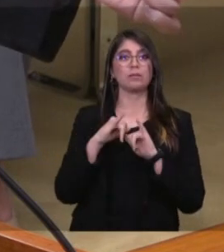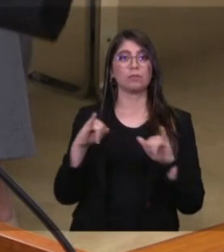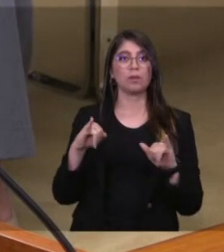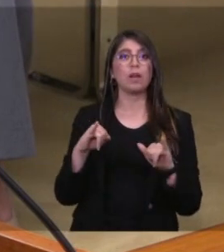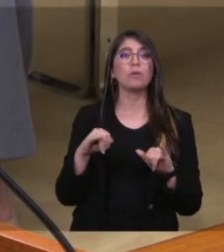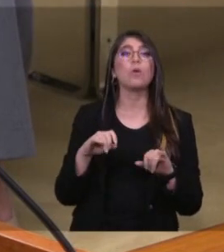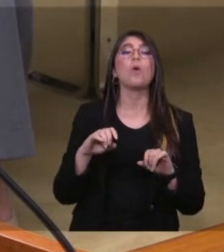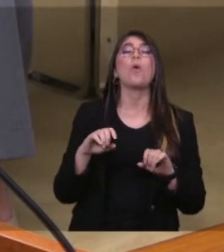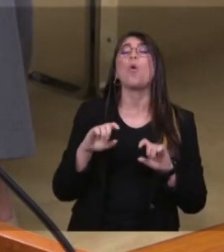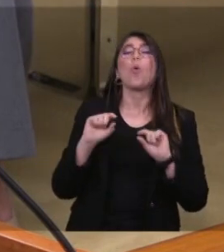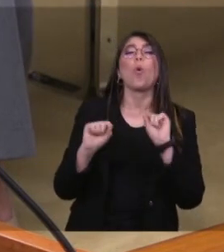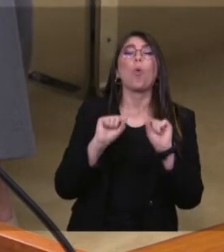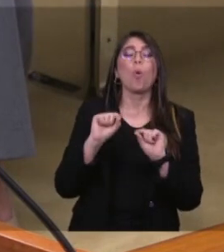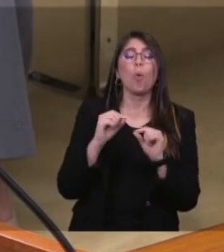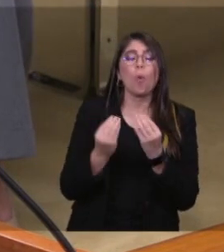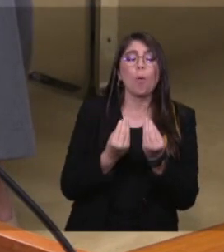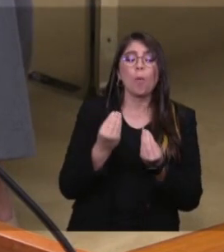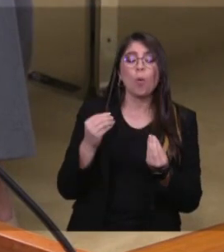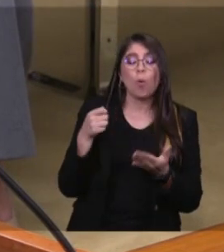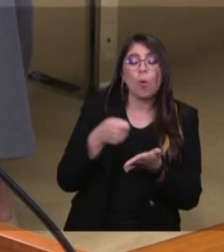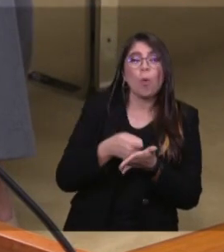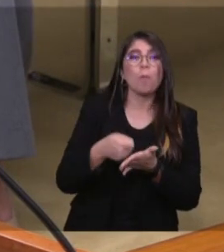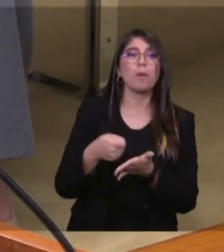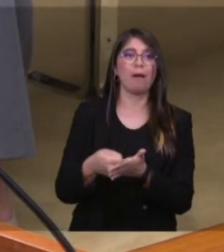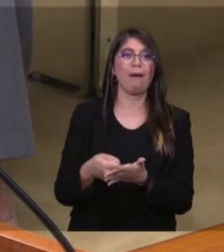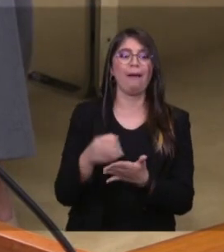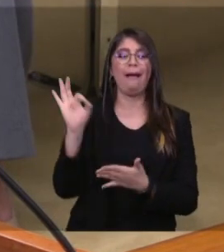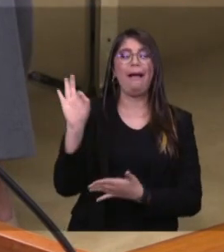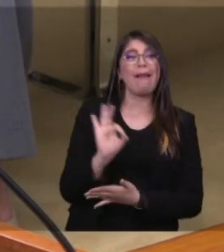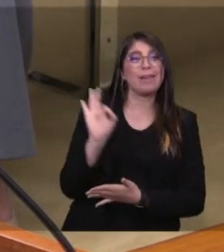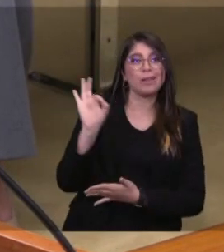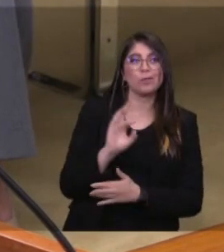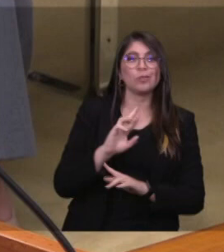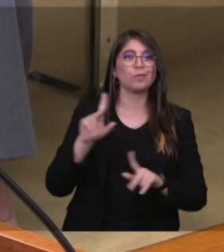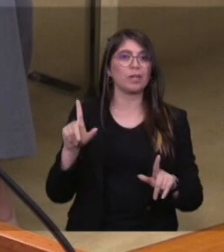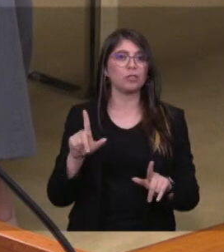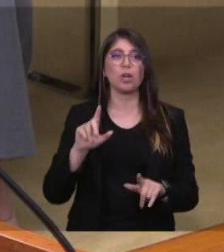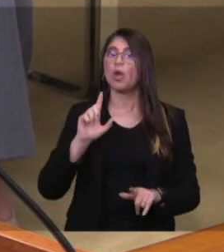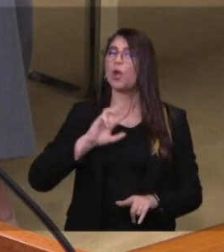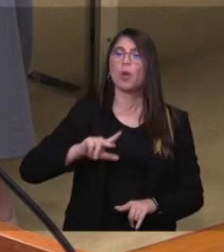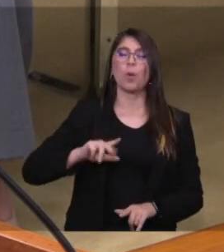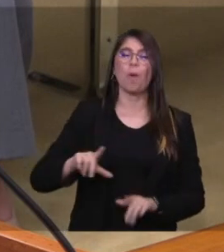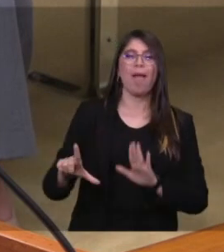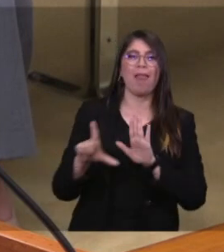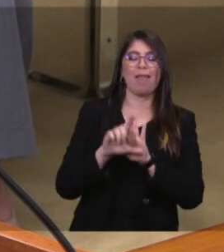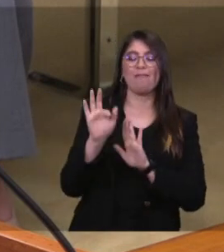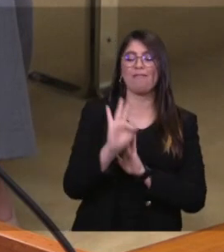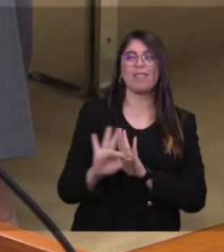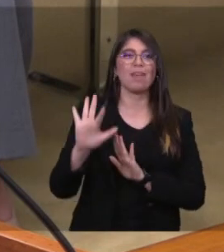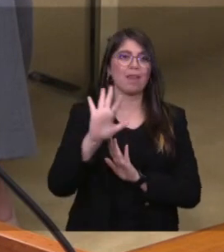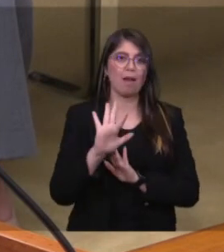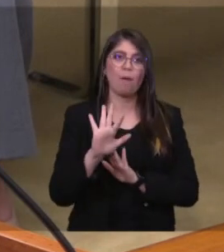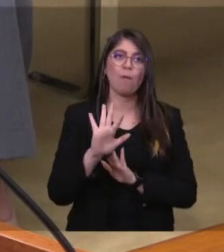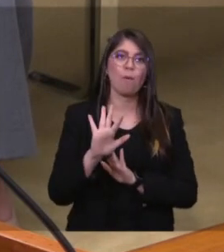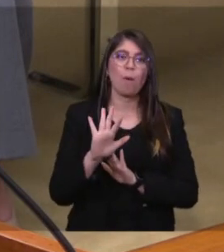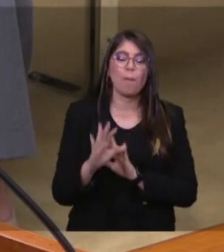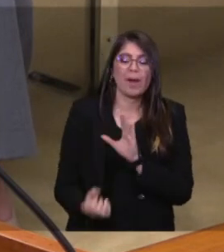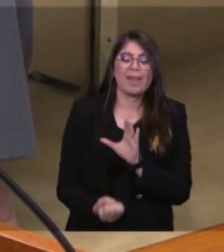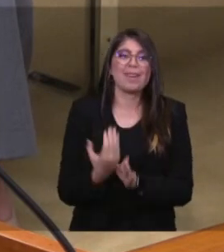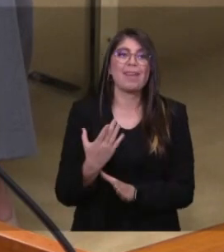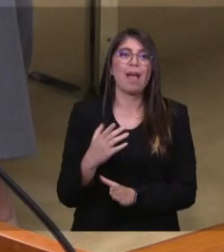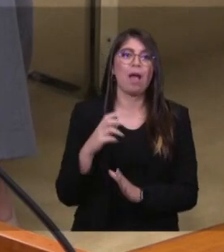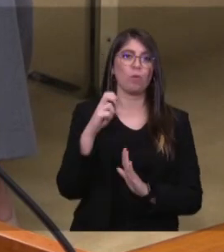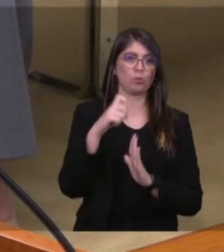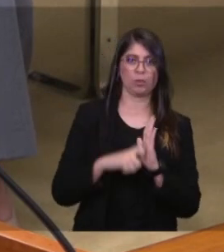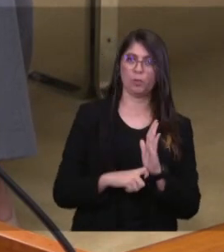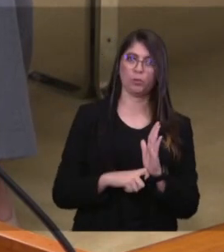cobrança do diferencial de alíquota. Ela não é a lei federal, não é um requisito para a instituição do tributo. E